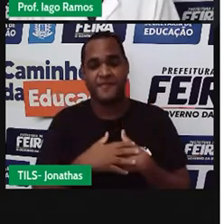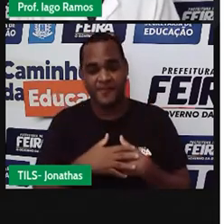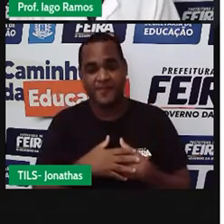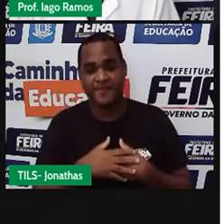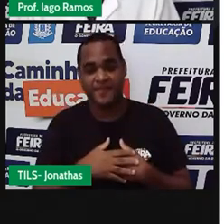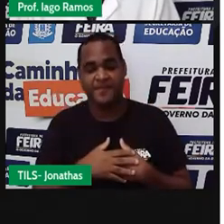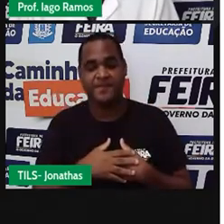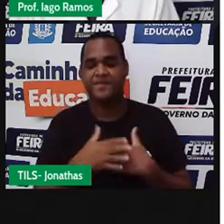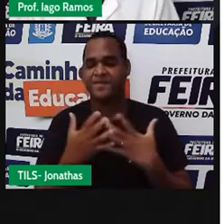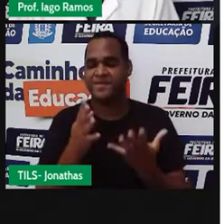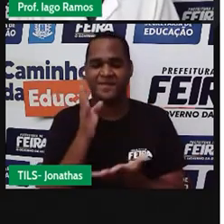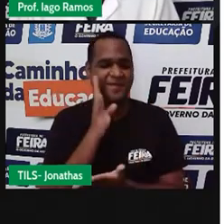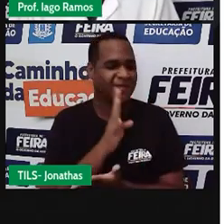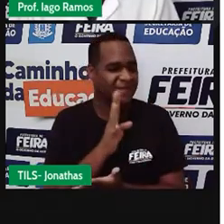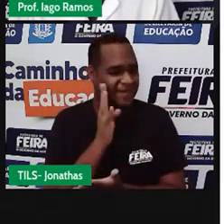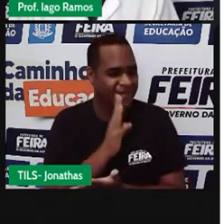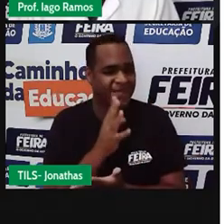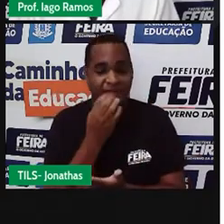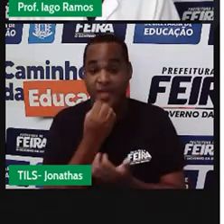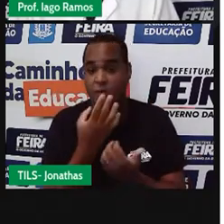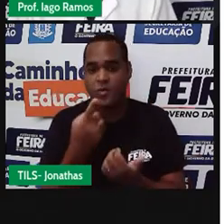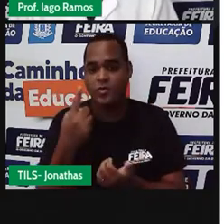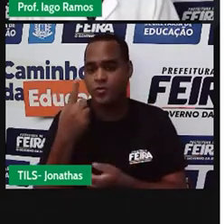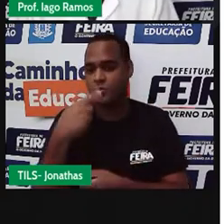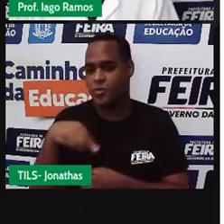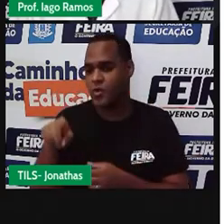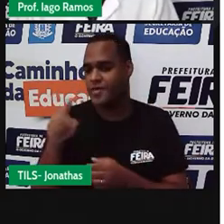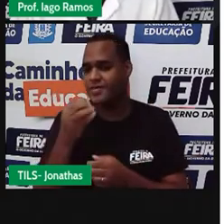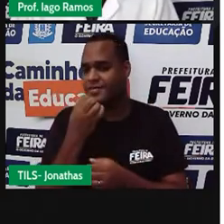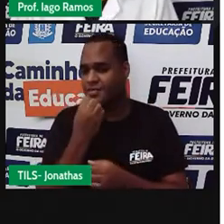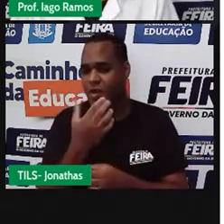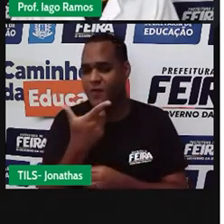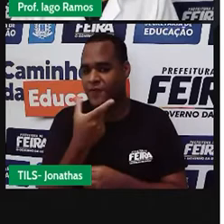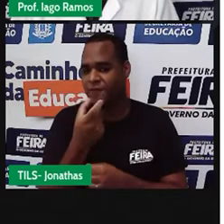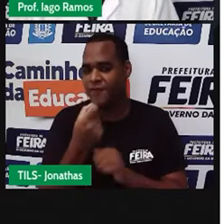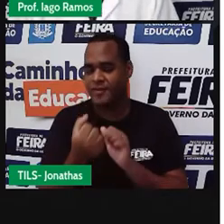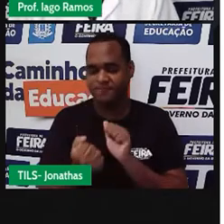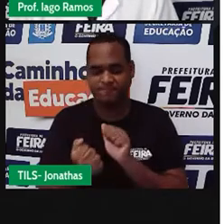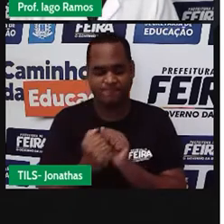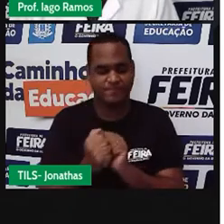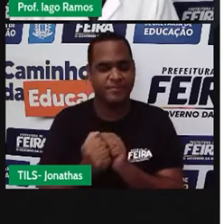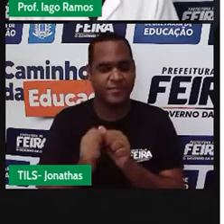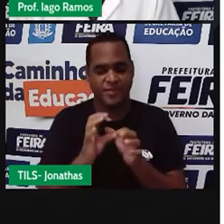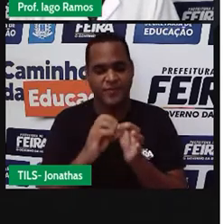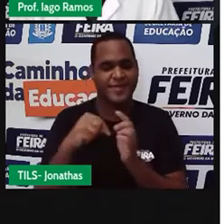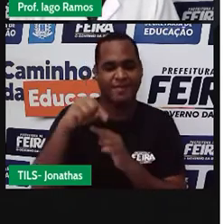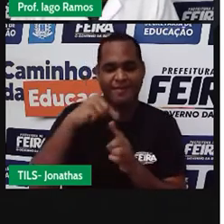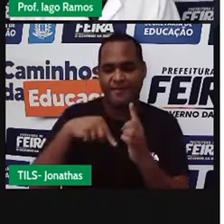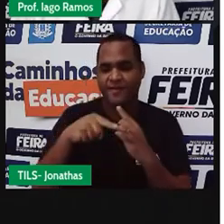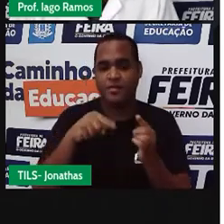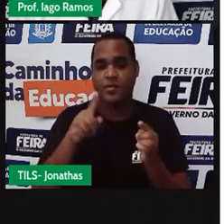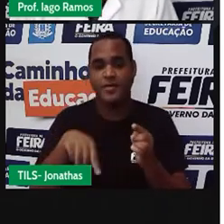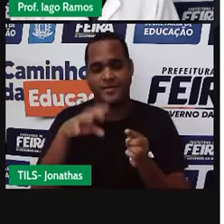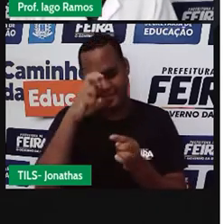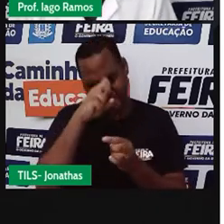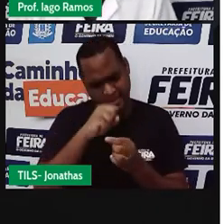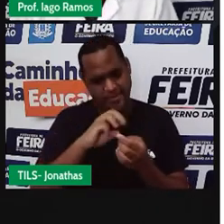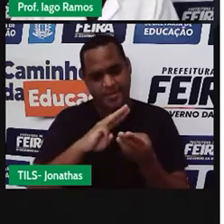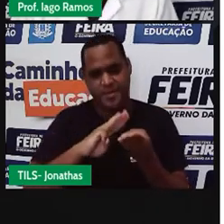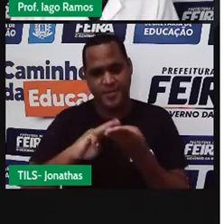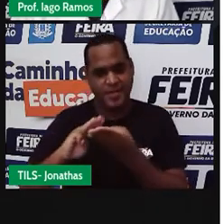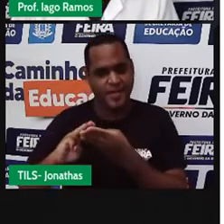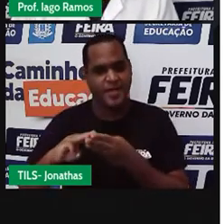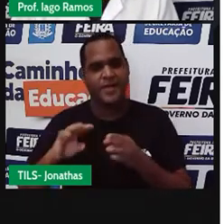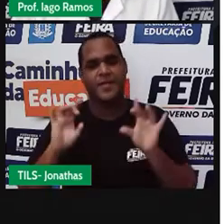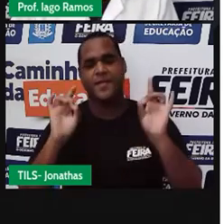bom que legal hein A gente já tá aí a mais de 20 aulas juntos tentando aprender matemática